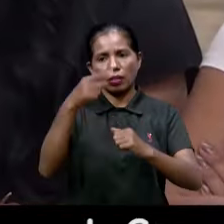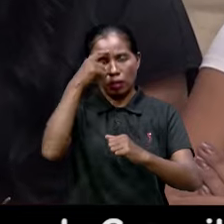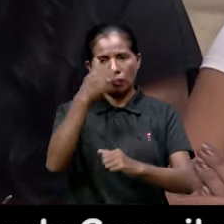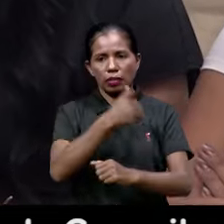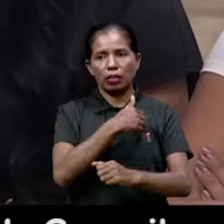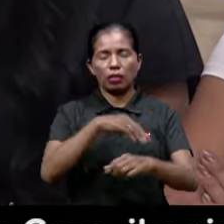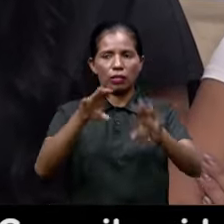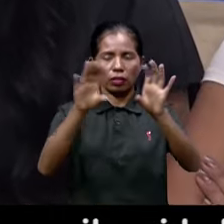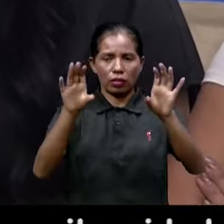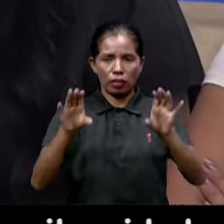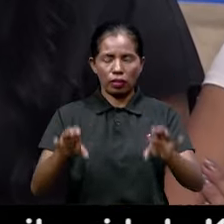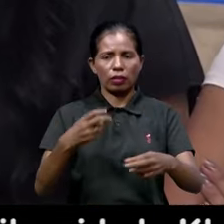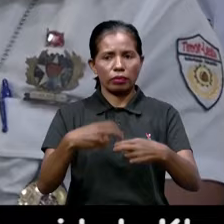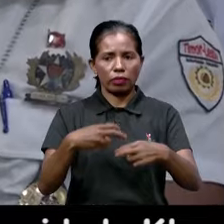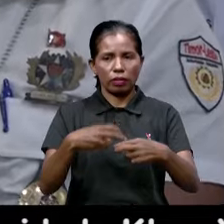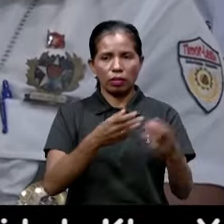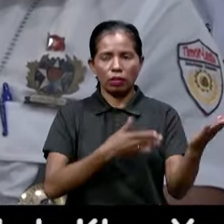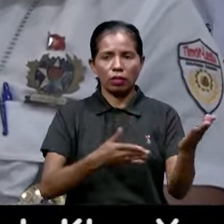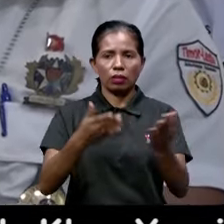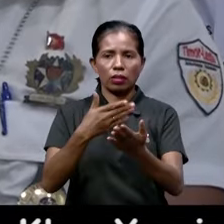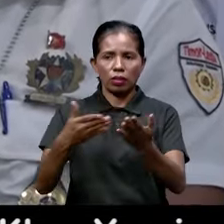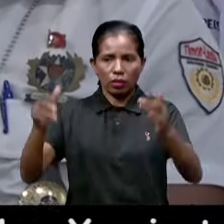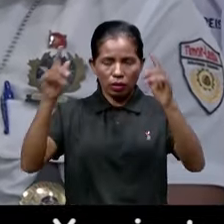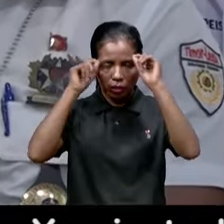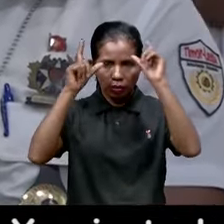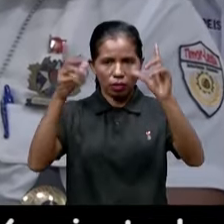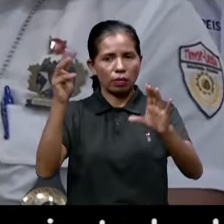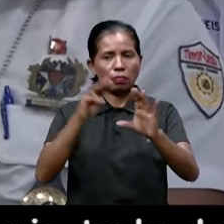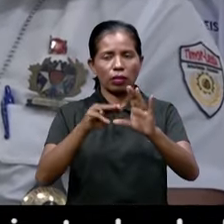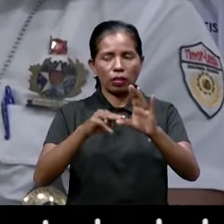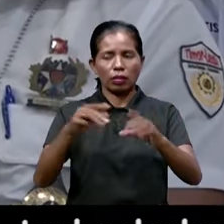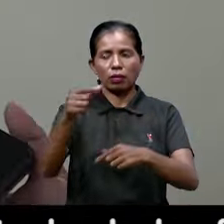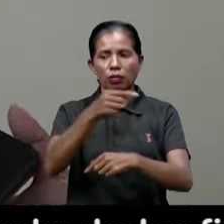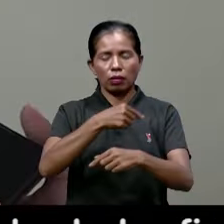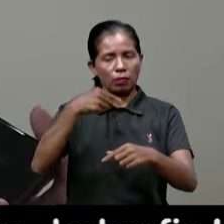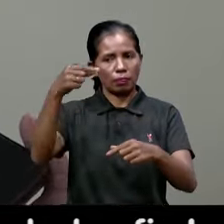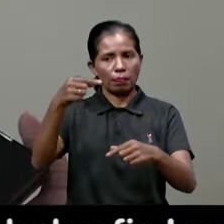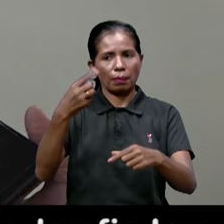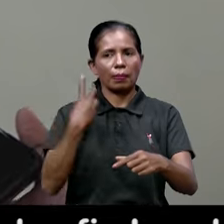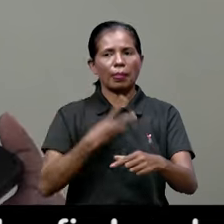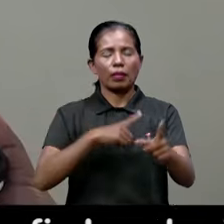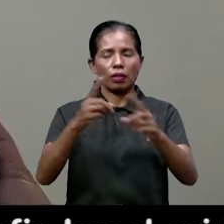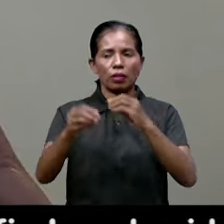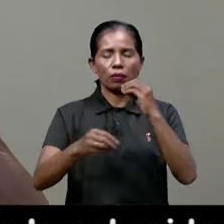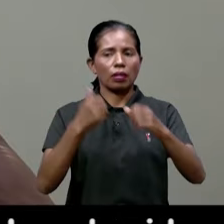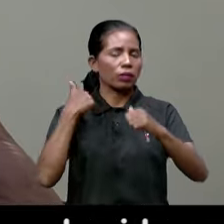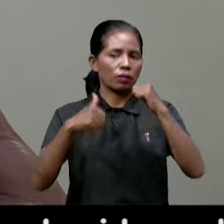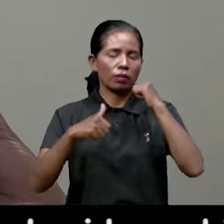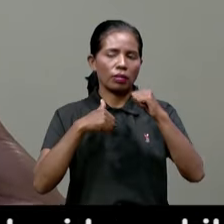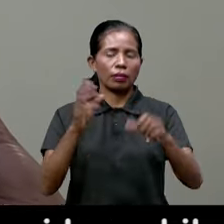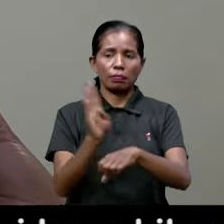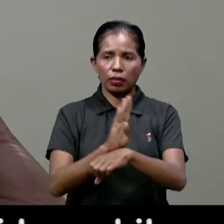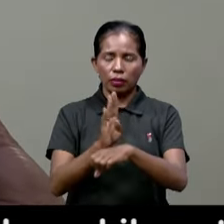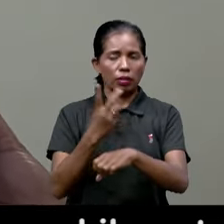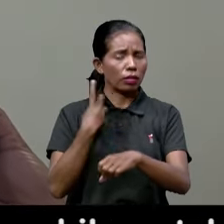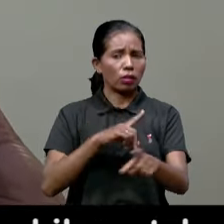ke sertifikaru dificulta exportasan produtu Timor Leste ia mercado global. Mai beta kulia kona ba atividade de comércio e tela kulia kona ba